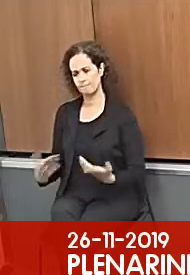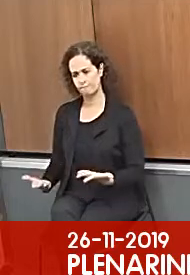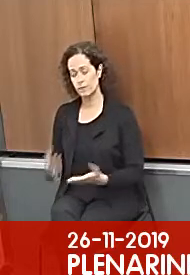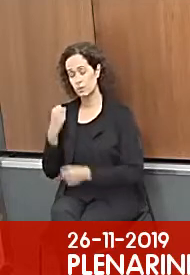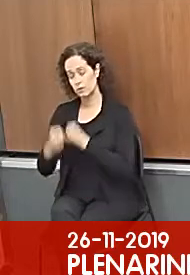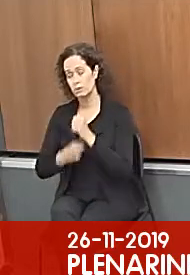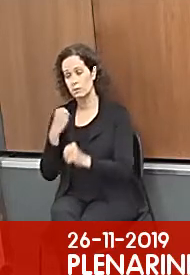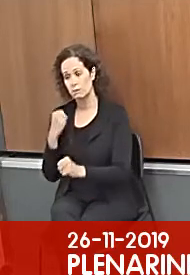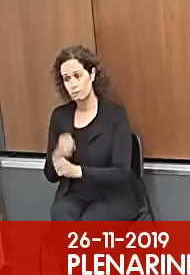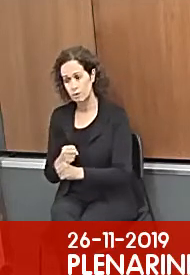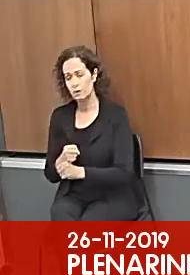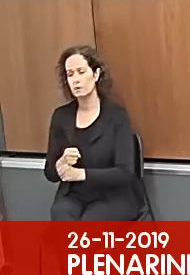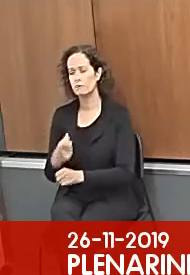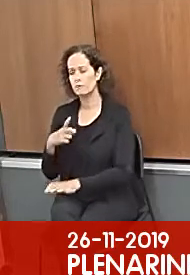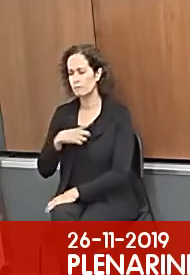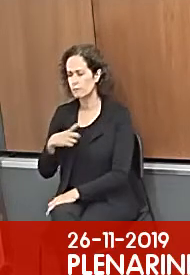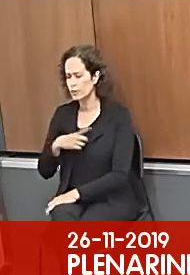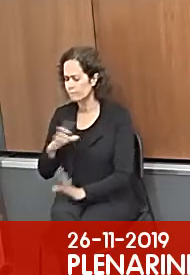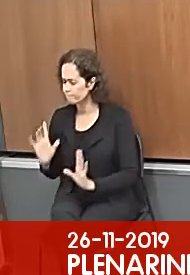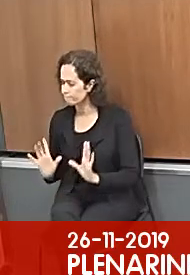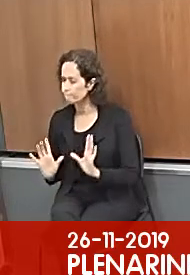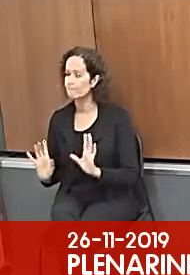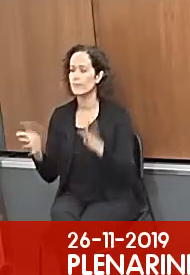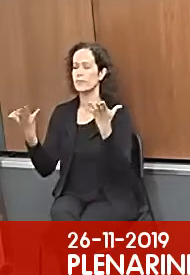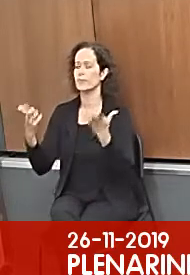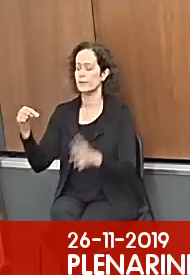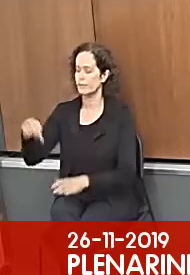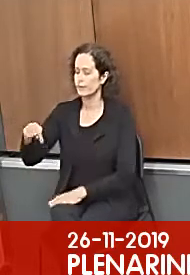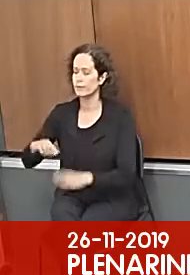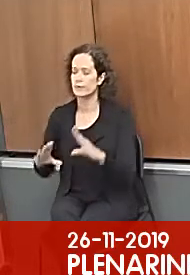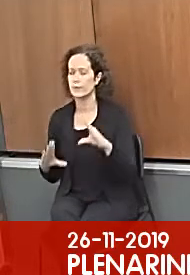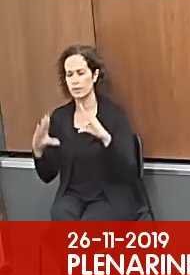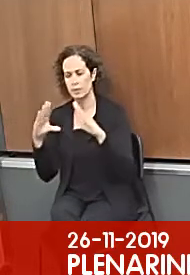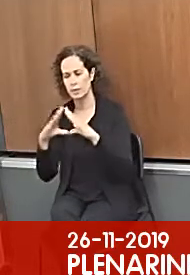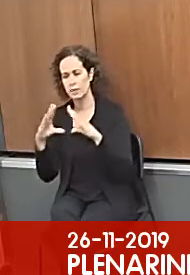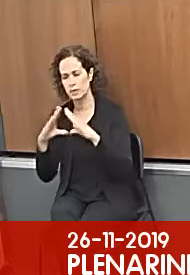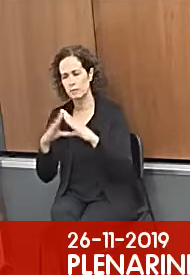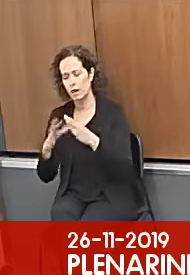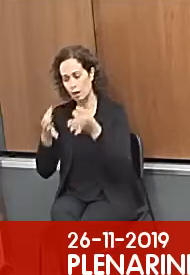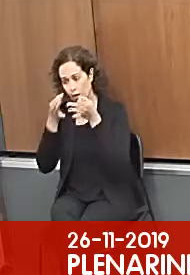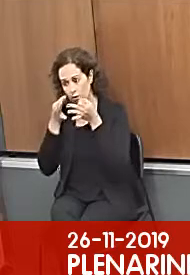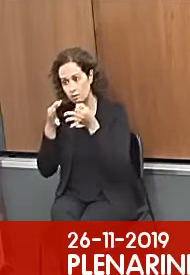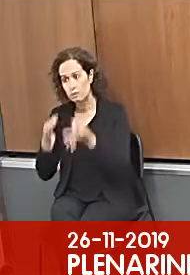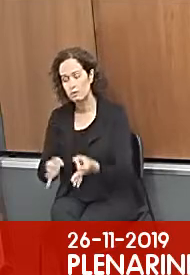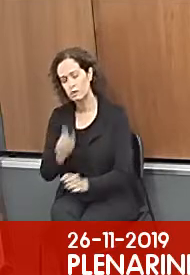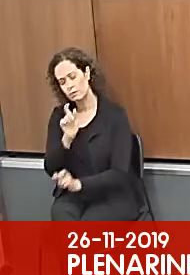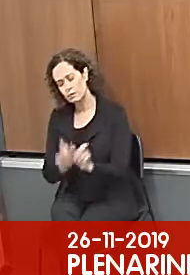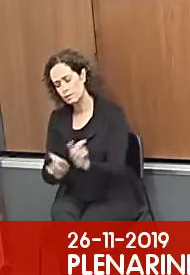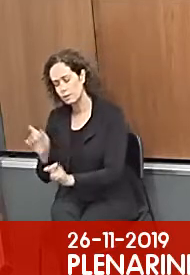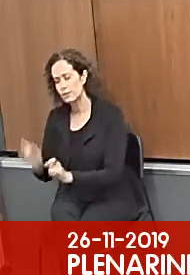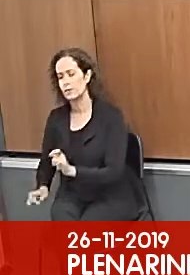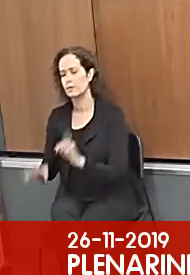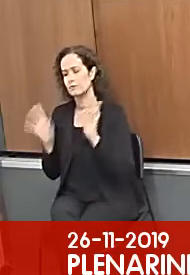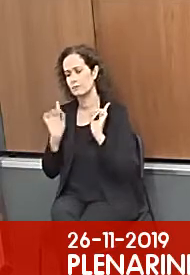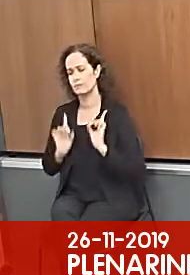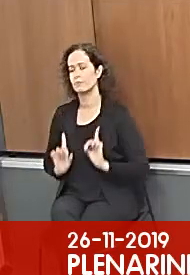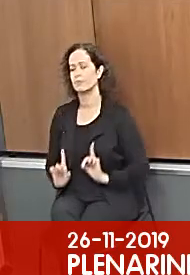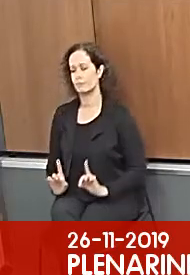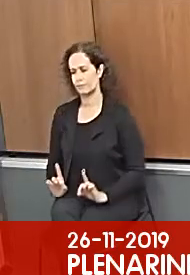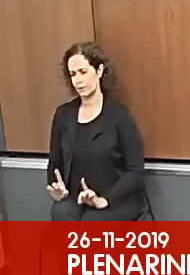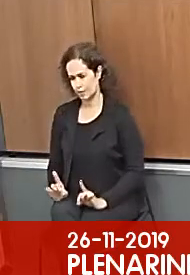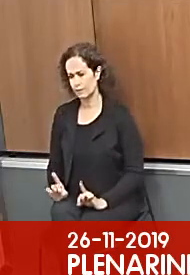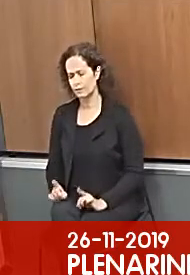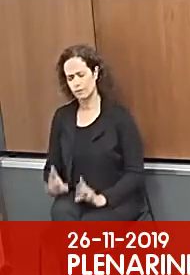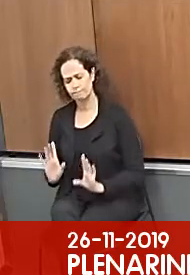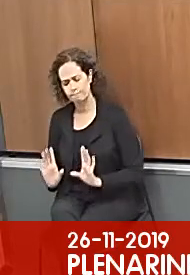que vem nós vamos fazer um grande evento aqui na casa, voltado para a pessoa com deficiência. Vai ser